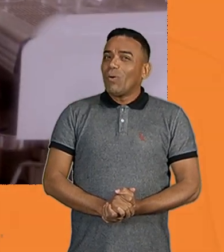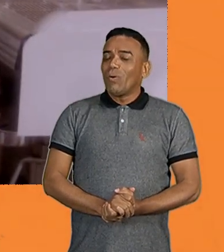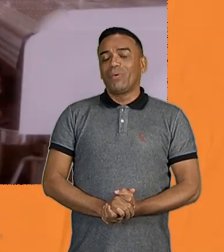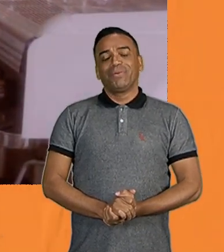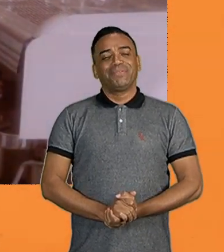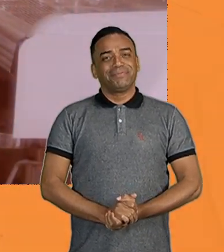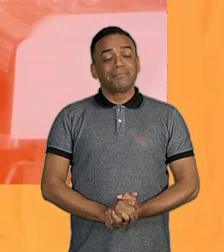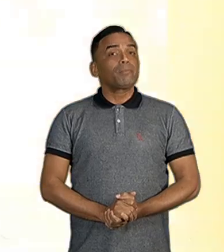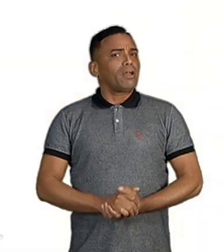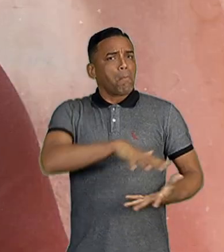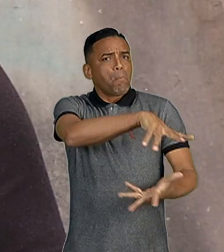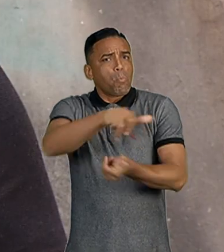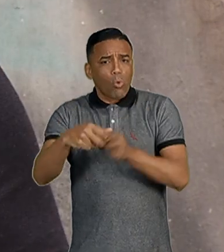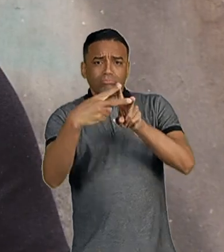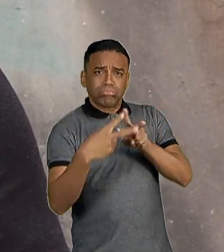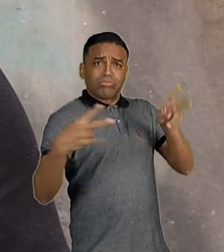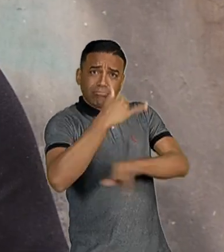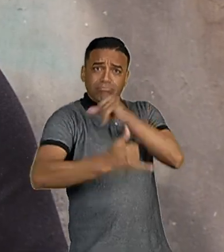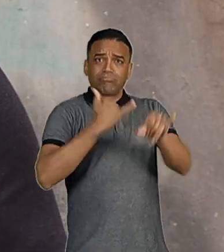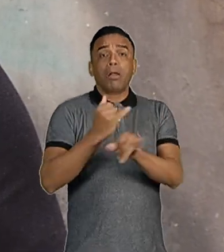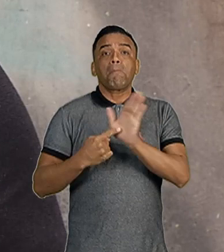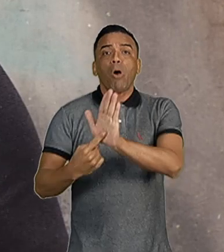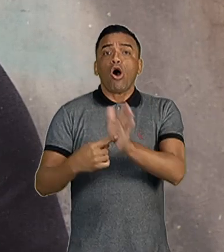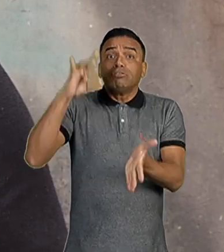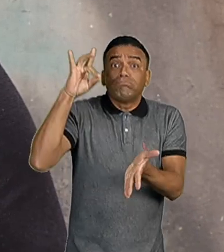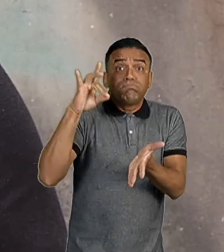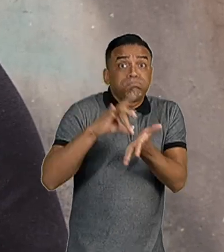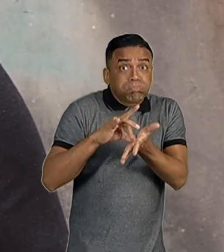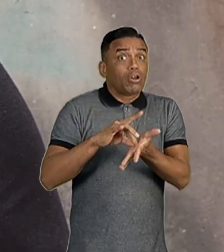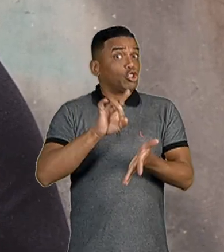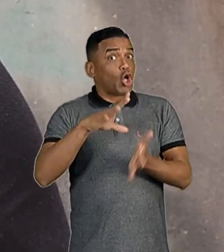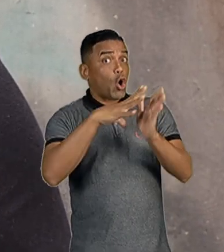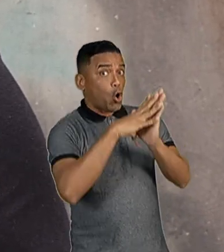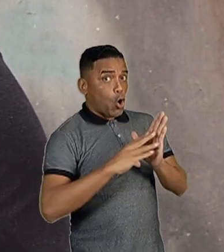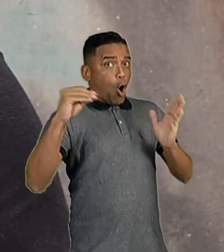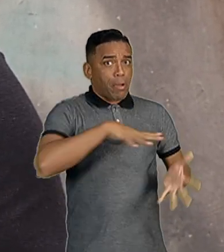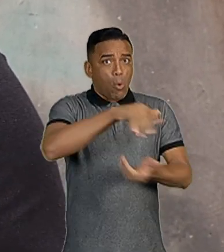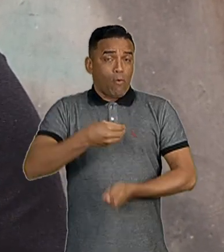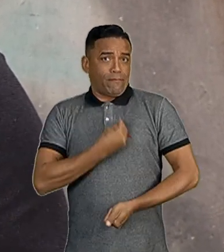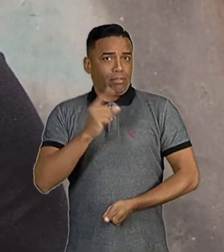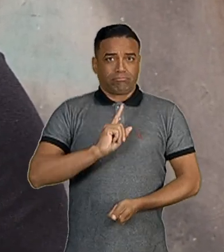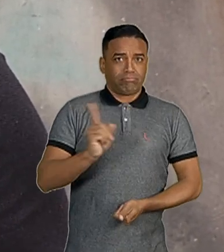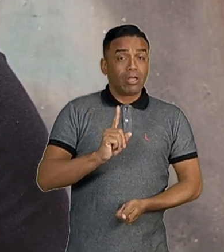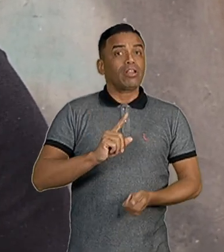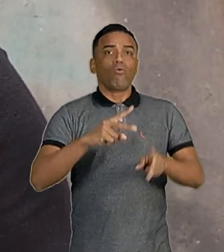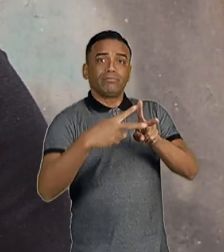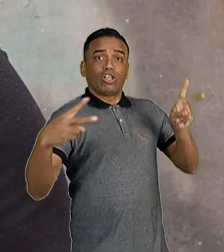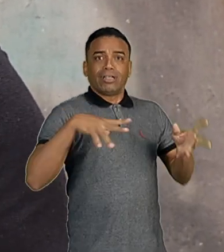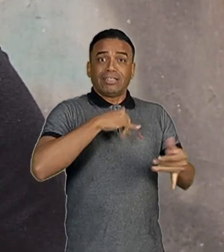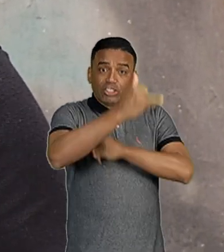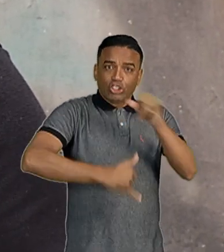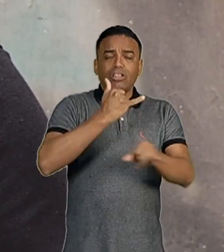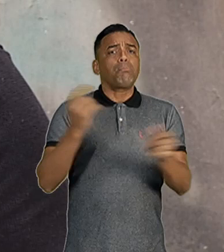Oh. Esse mundo digital que nós vivemos, ele apresenta uma realidade que não é mais apenas uma mera cópia da realidade. O